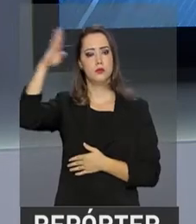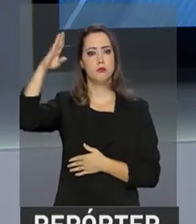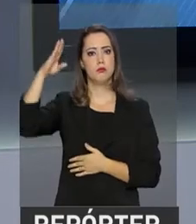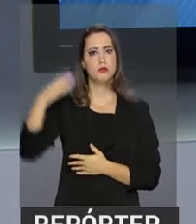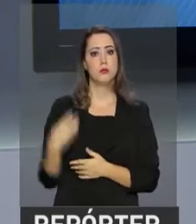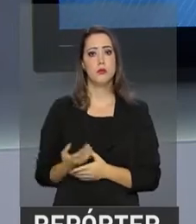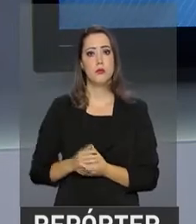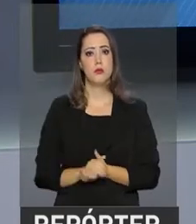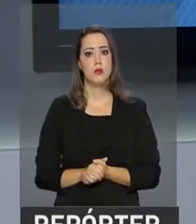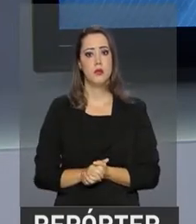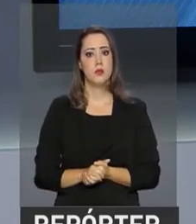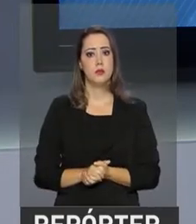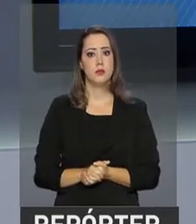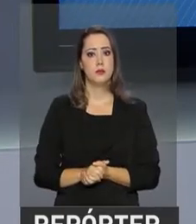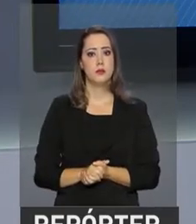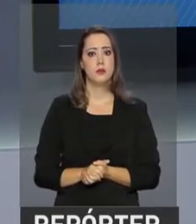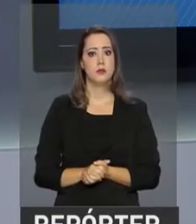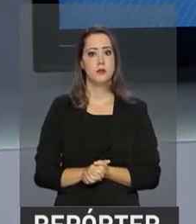Armadas.